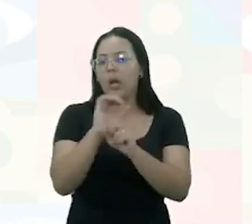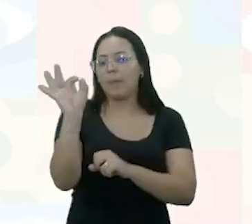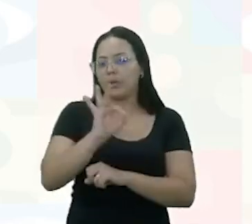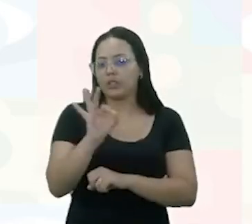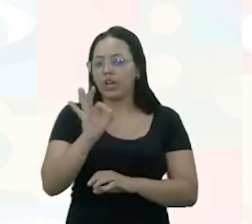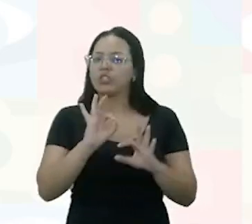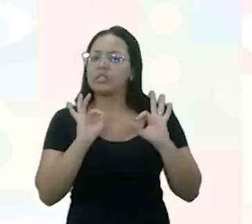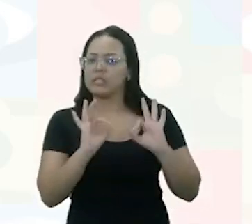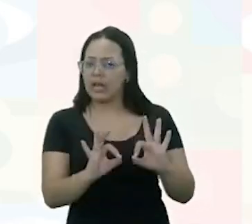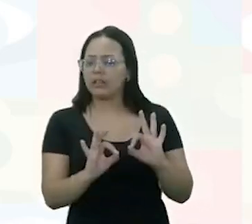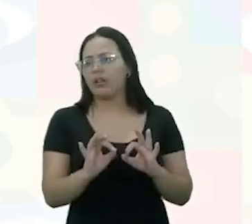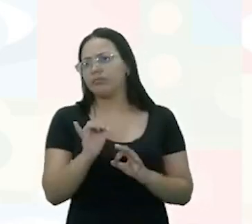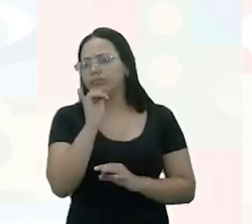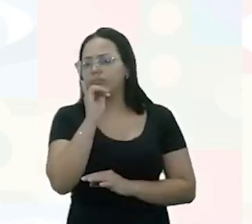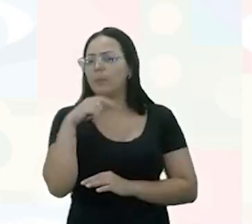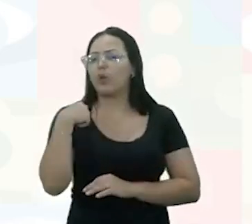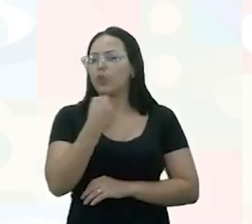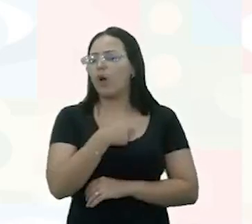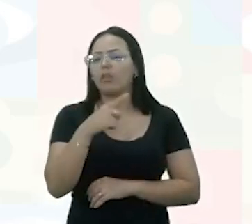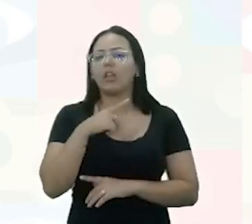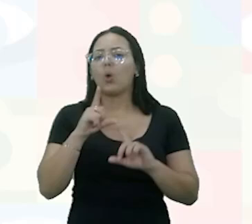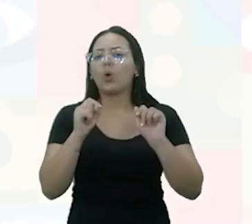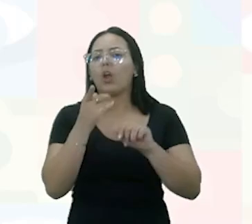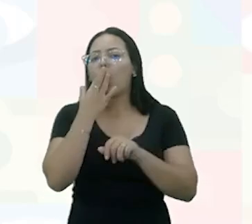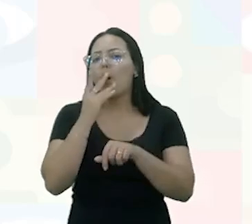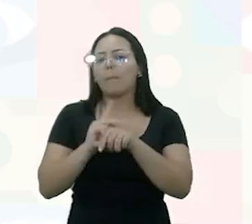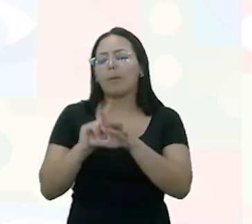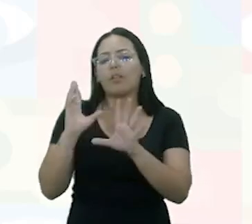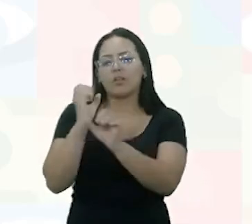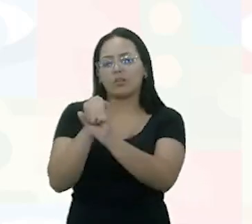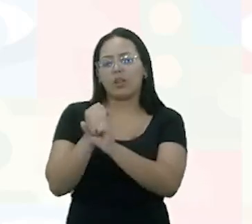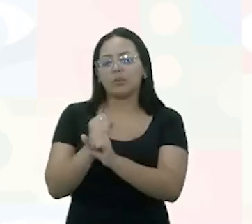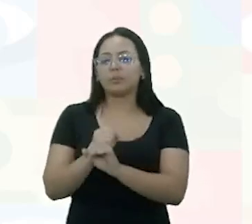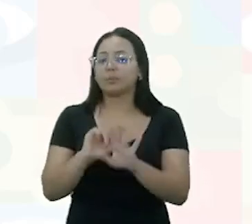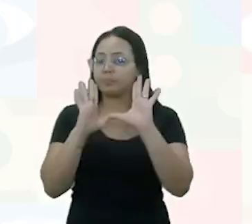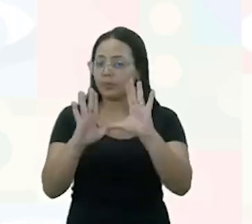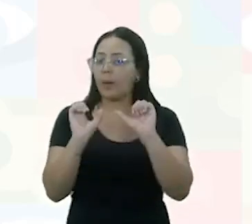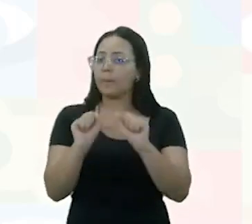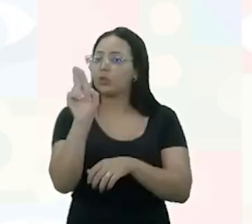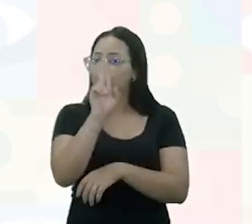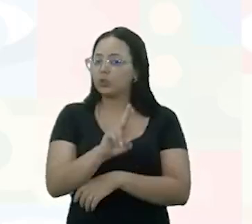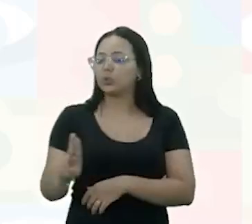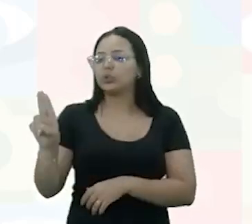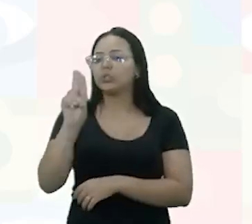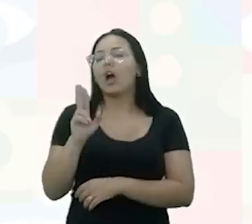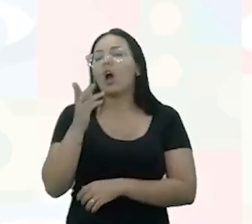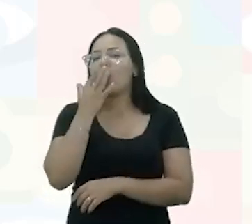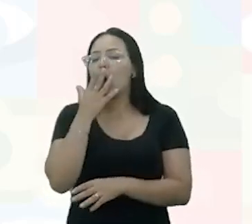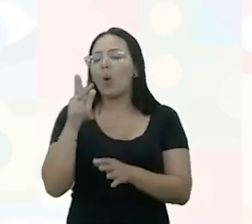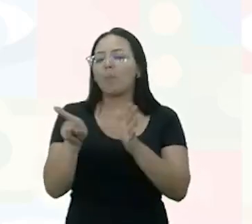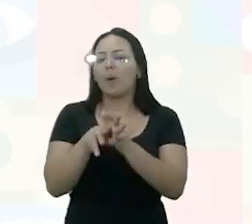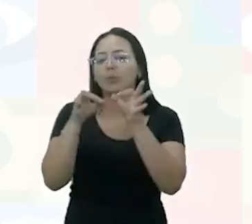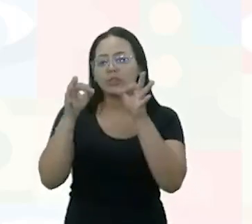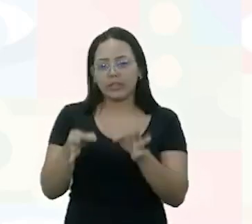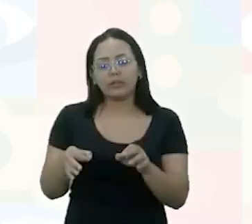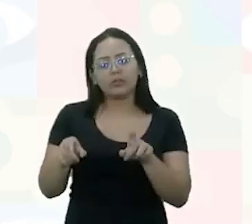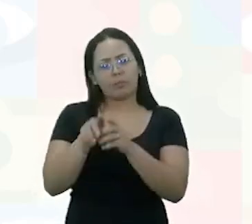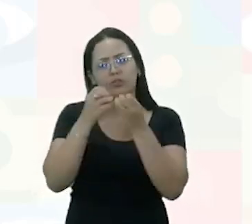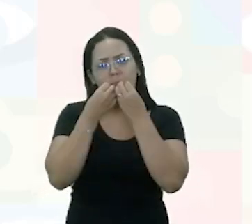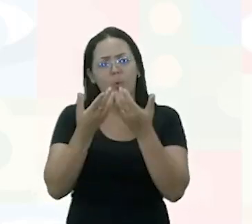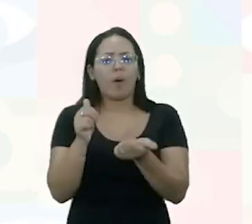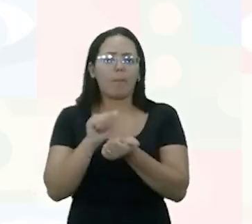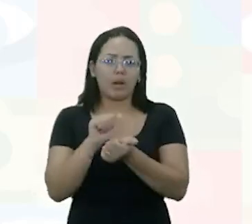e obteremos preto, desde que se use os pigmentos apropriados e de boa